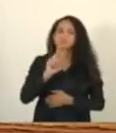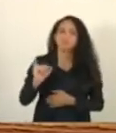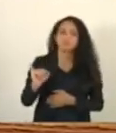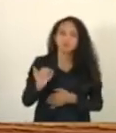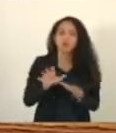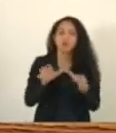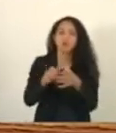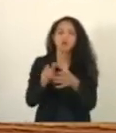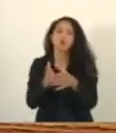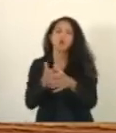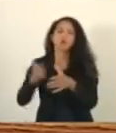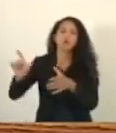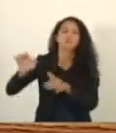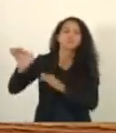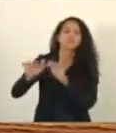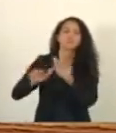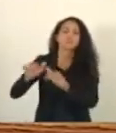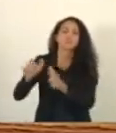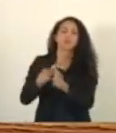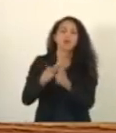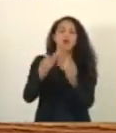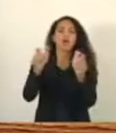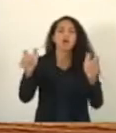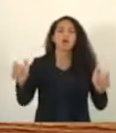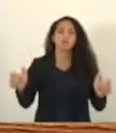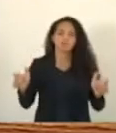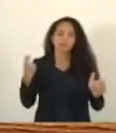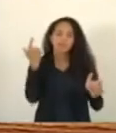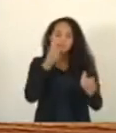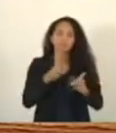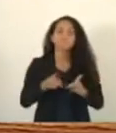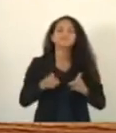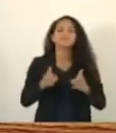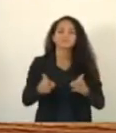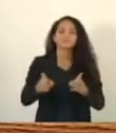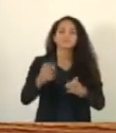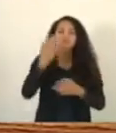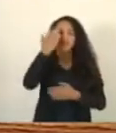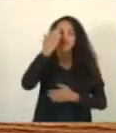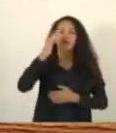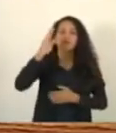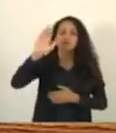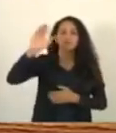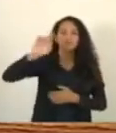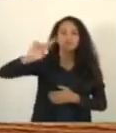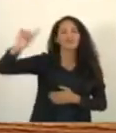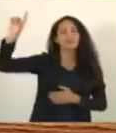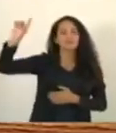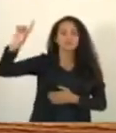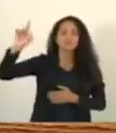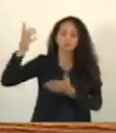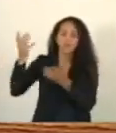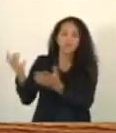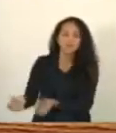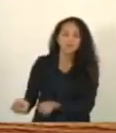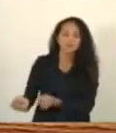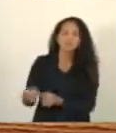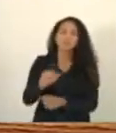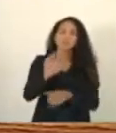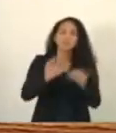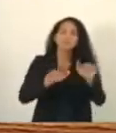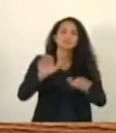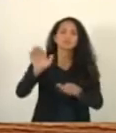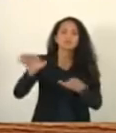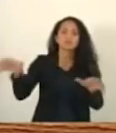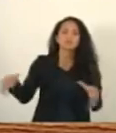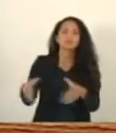outra turma para aumentar um pouco esse efetivo. E, graças a Deus, fomos atendidos, graças ao governo do Estado, ele está chamando mais